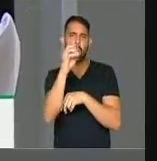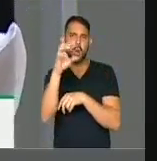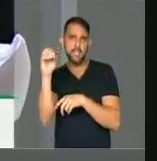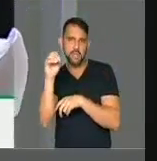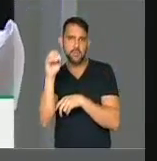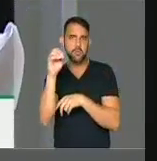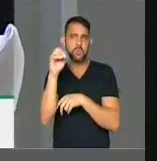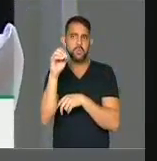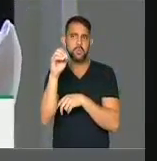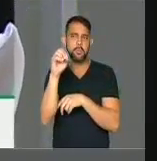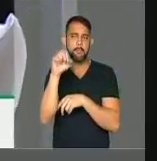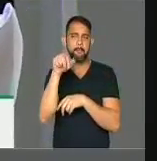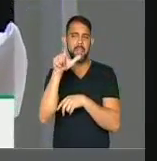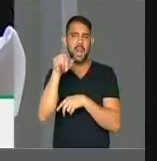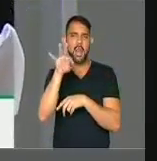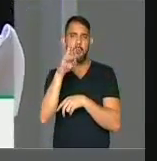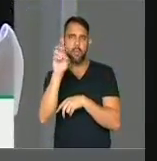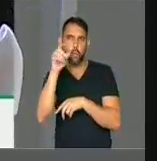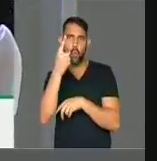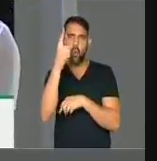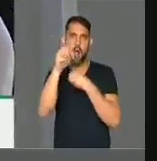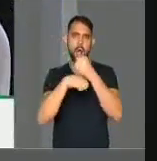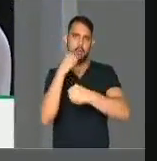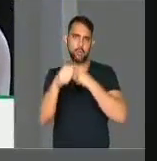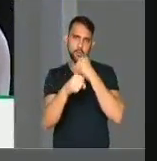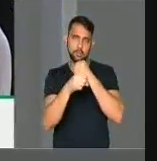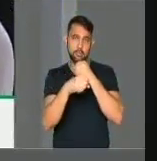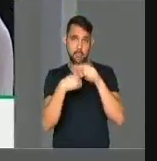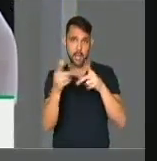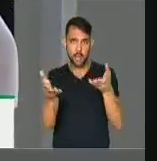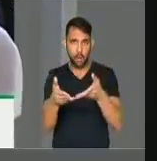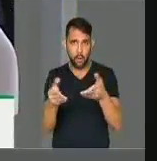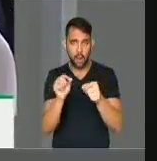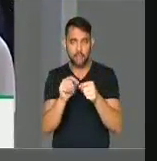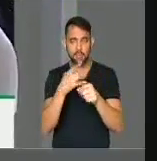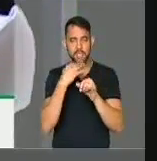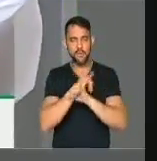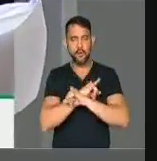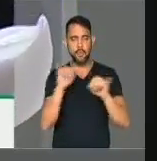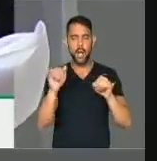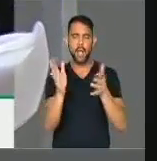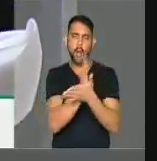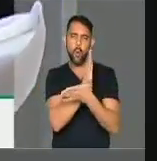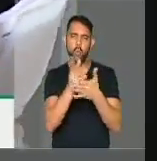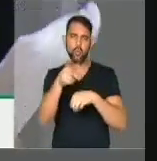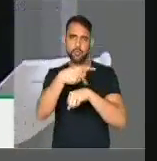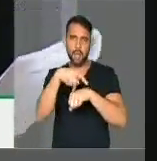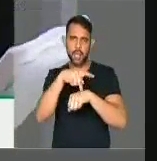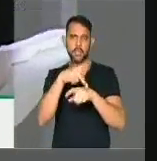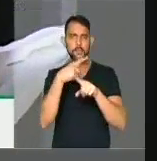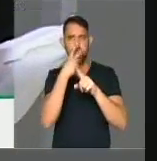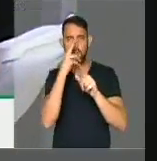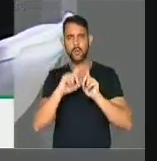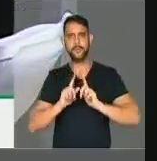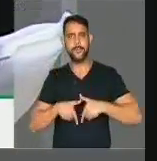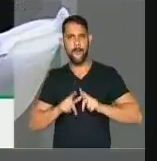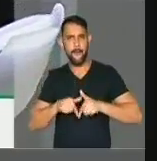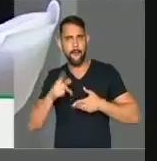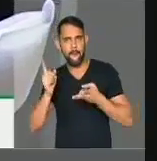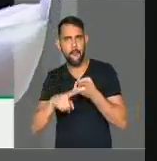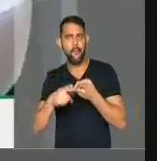a 400 milímetros por ano. Agora também nós temos que ressaltar que em determinados países, como